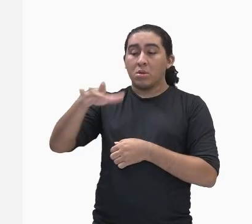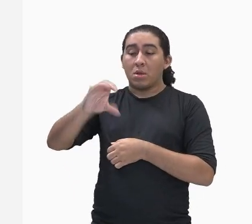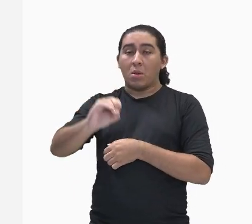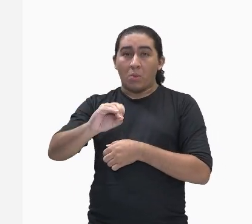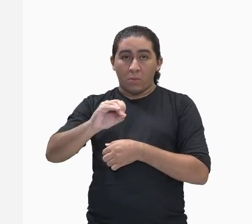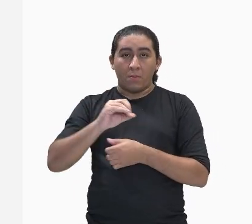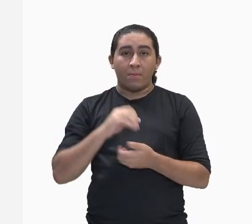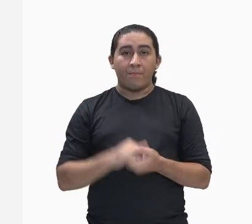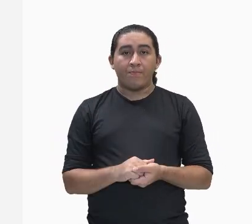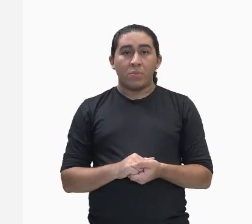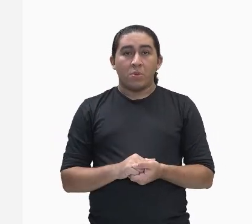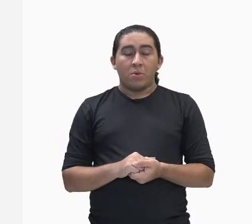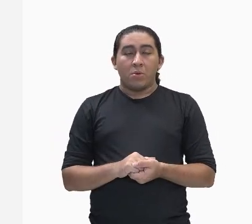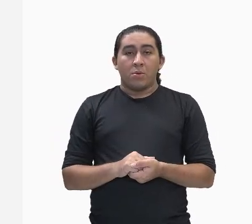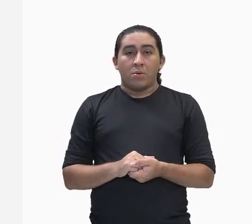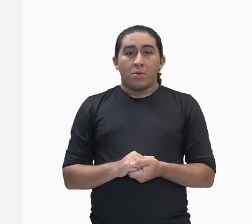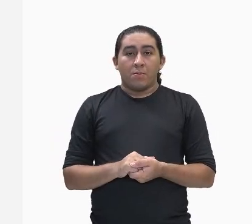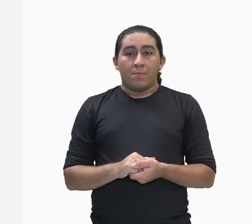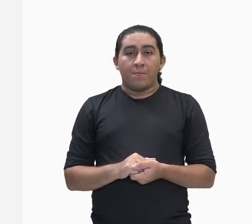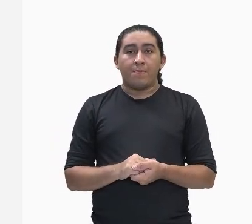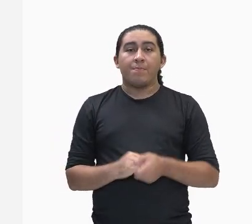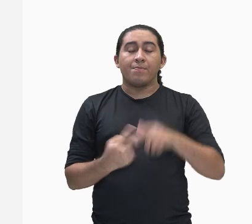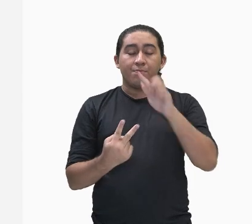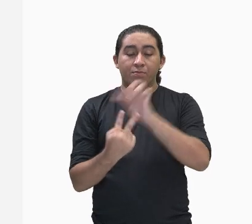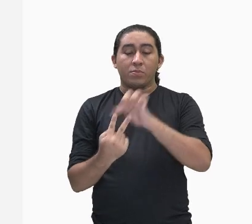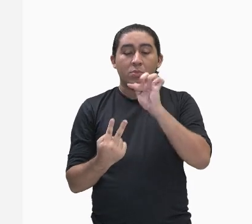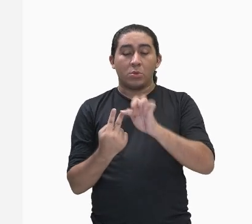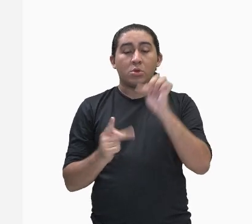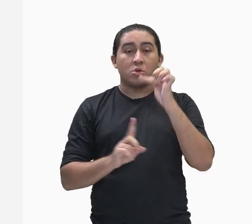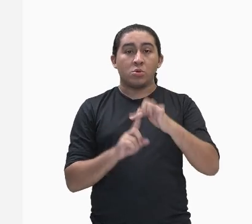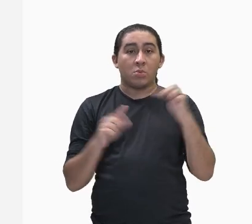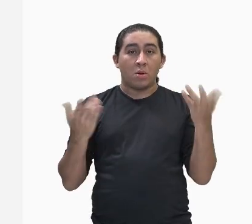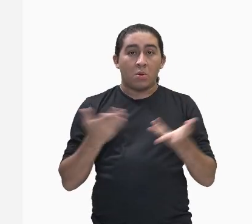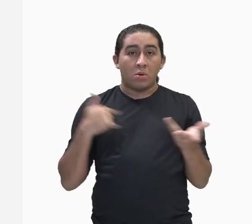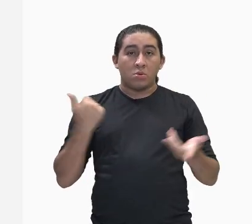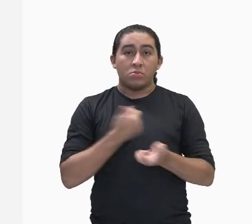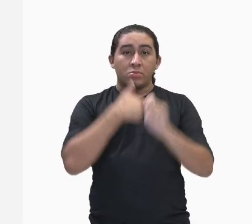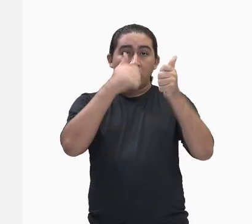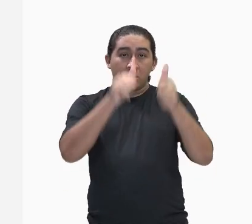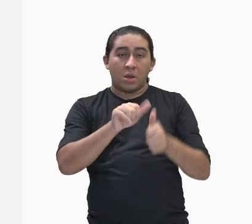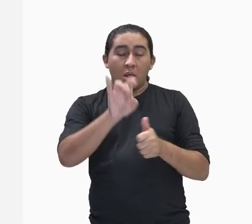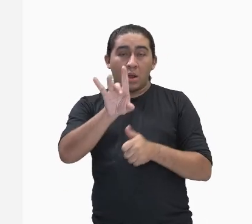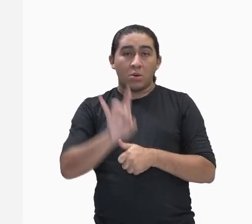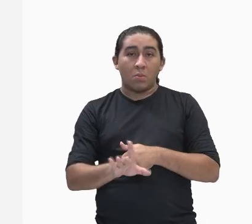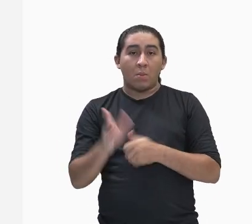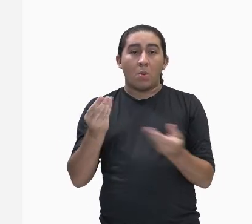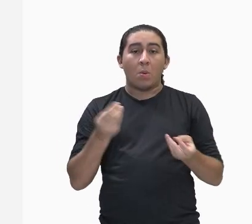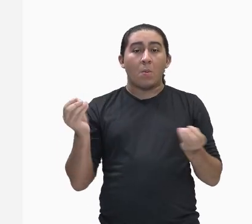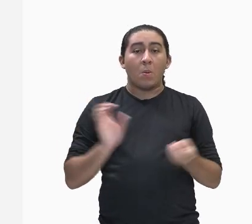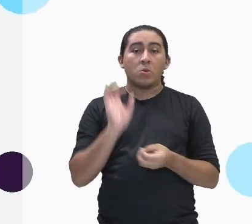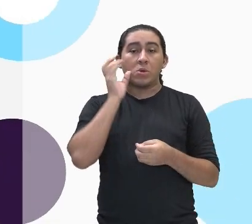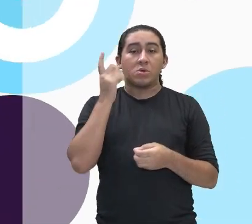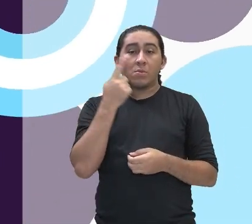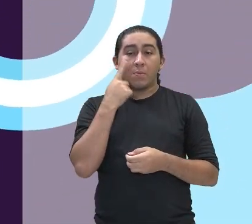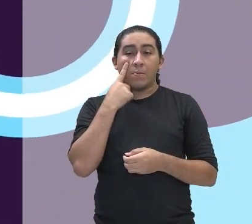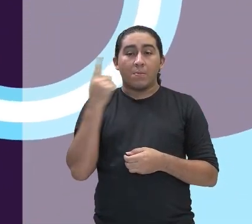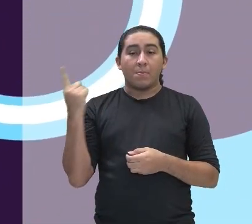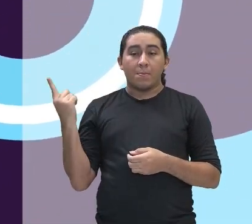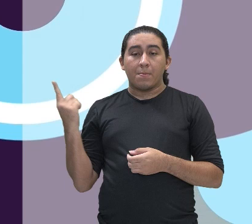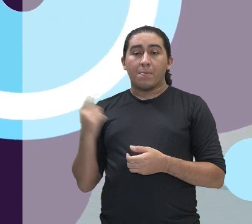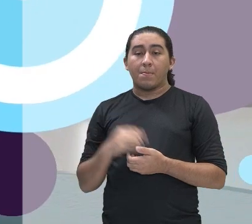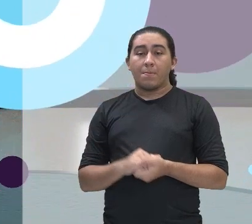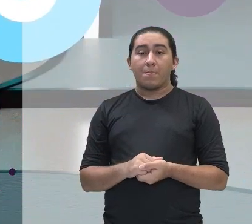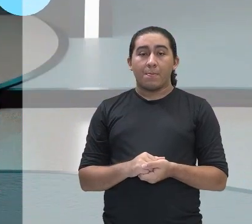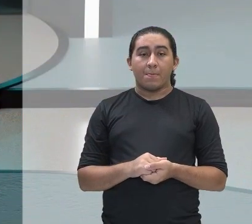vai ver, tem dois tipos de composição. Então, vamos ver como acontece essa composição.